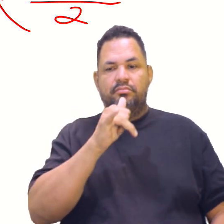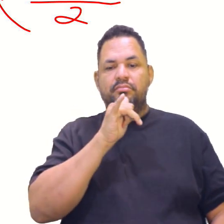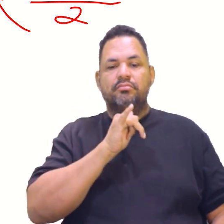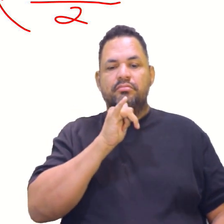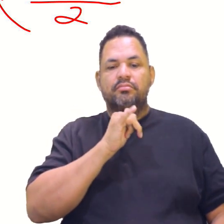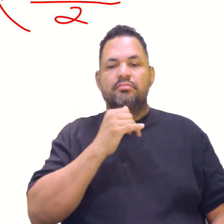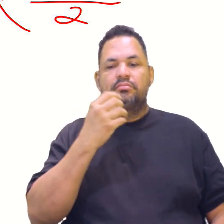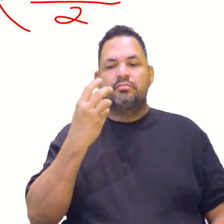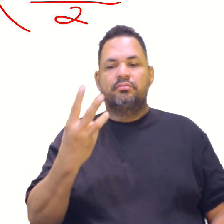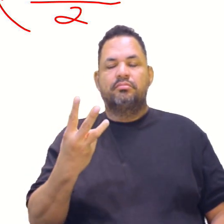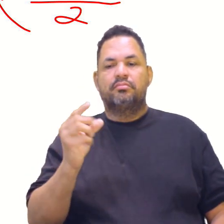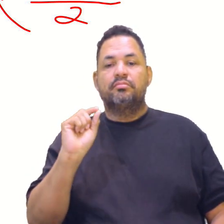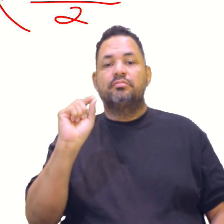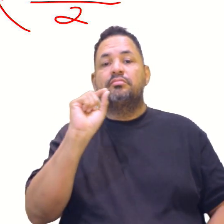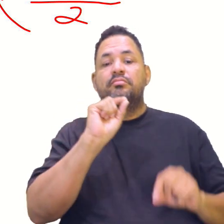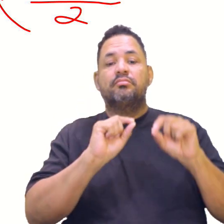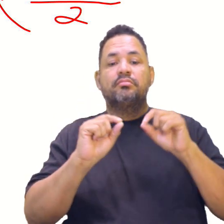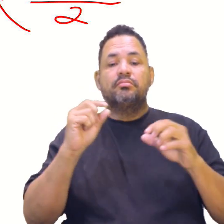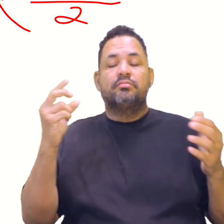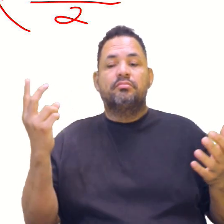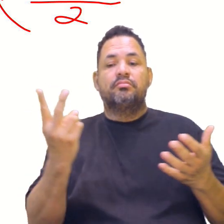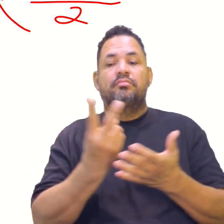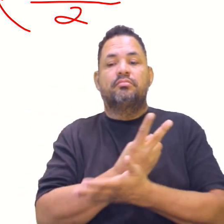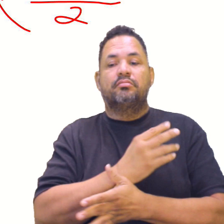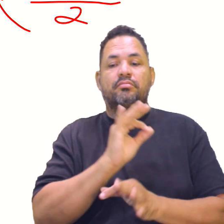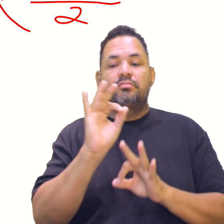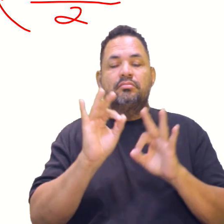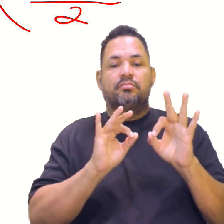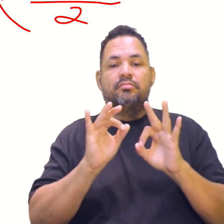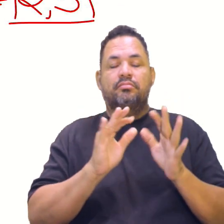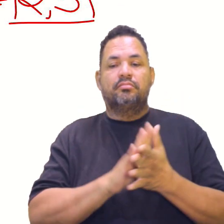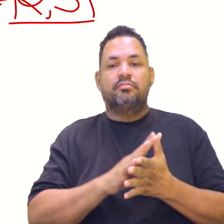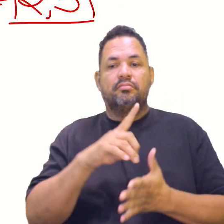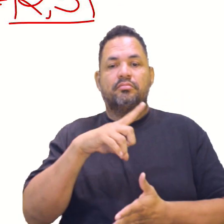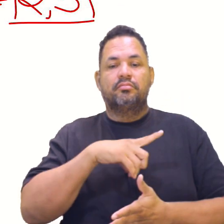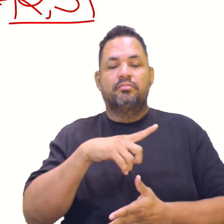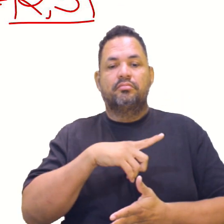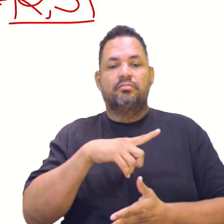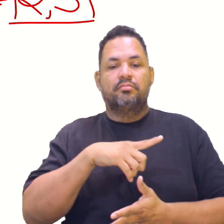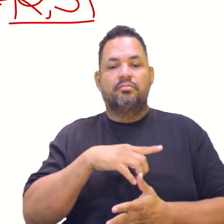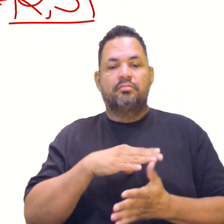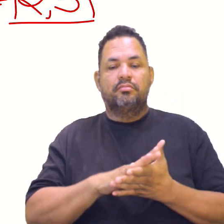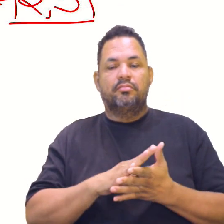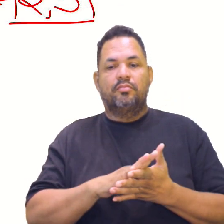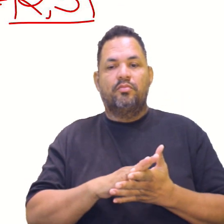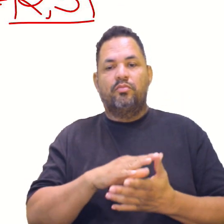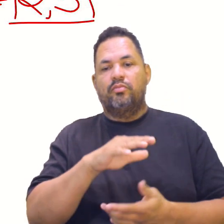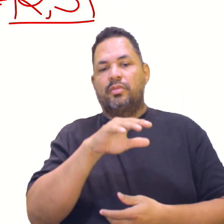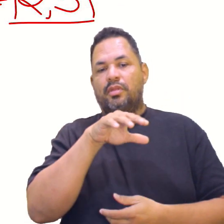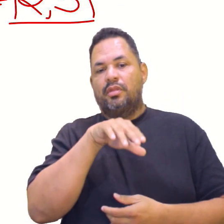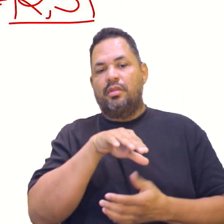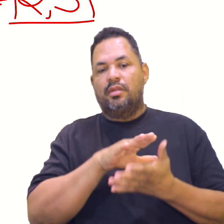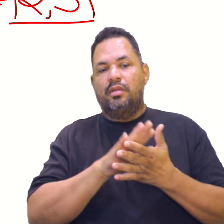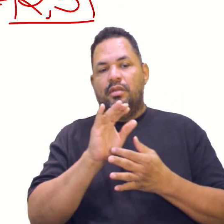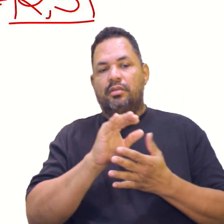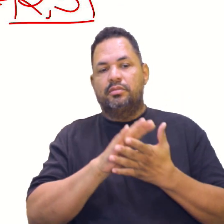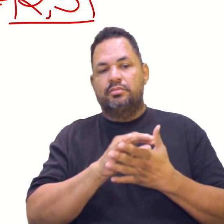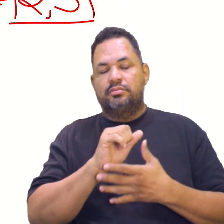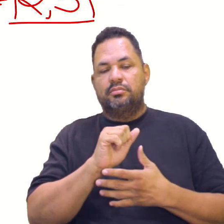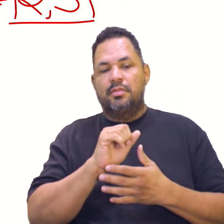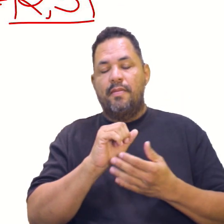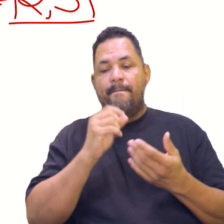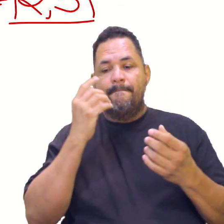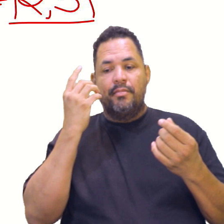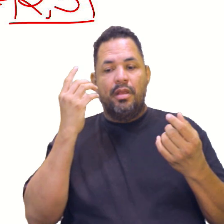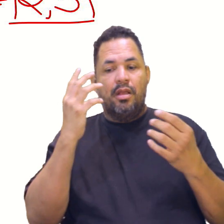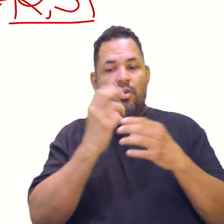exemplo número 3, o que aconteceu? Aconteceu o quê? A gente tinha as coordenadas dos vértices e estava